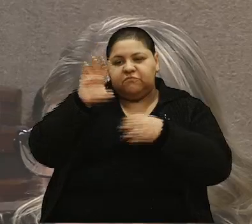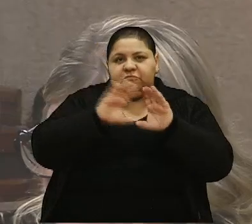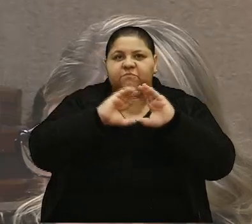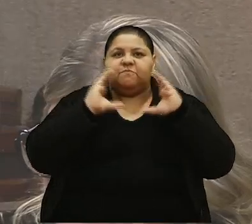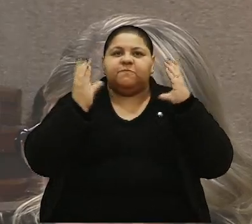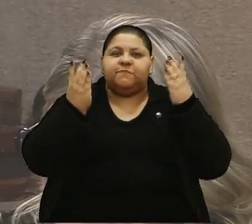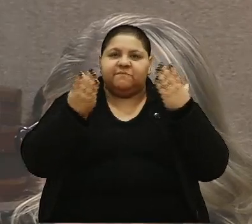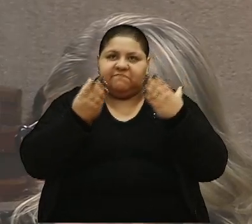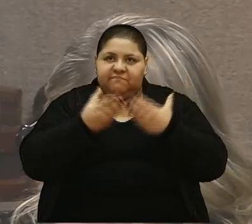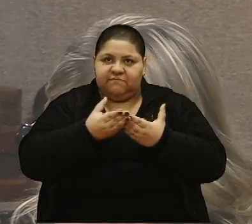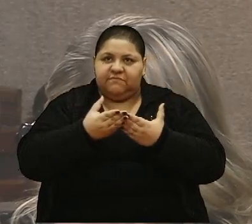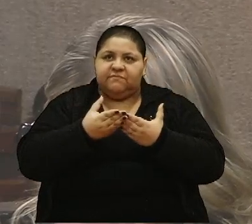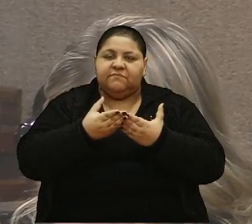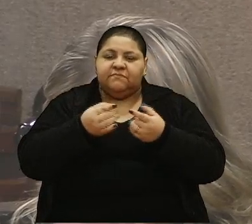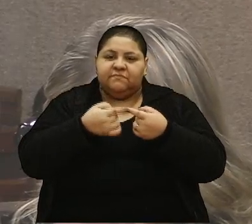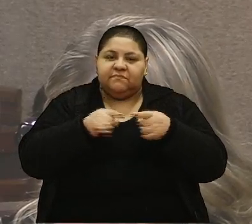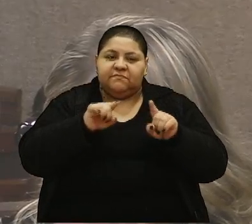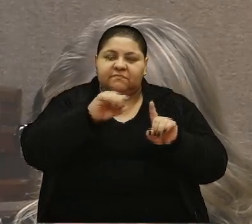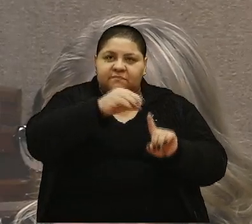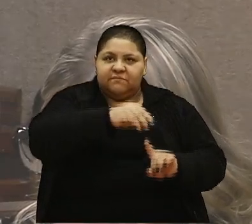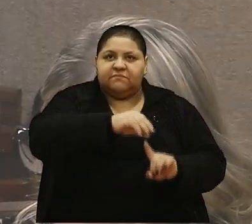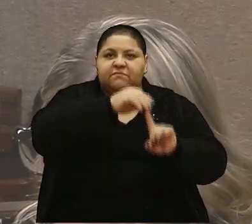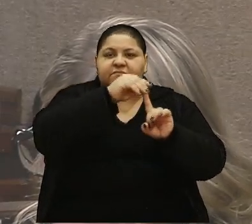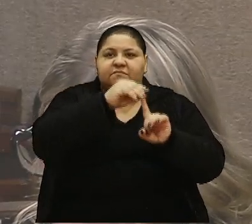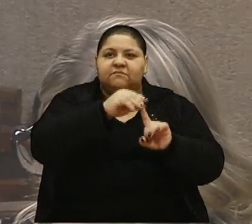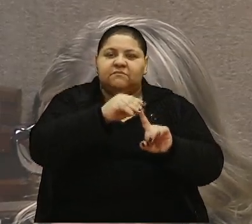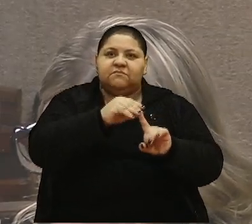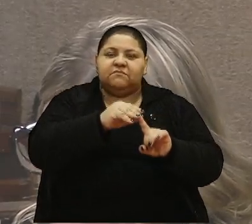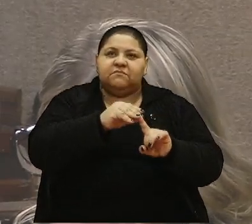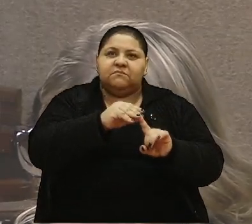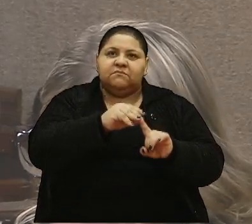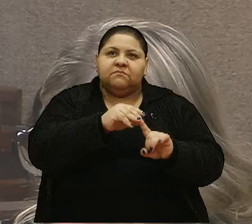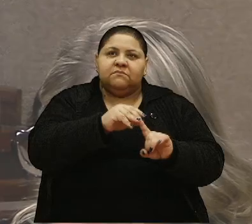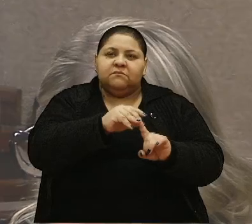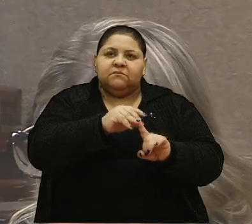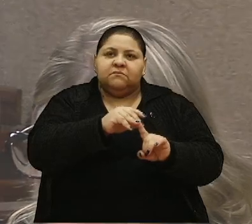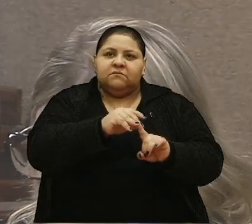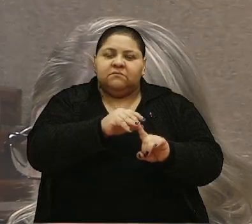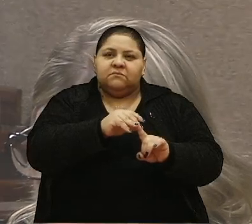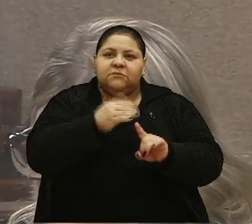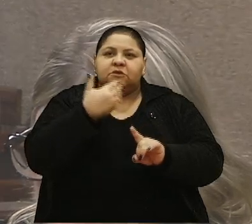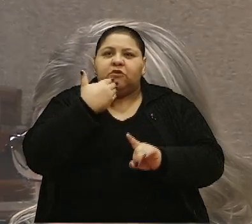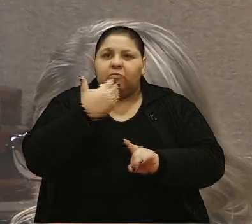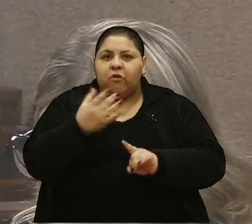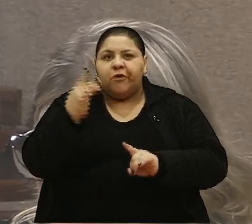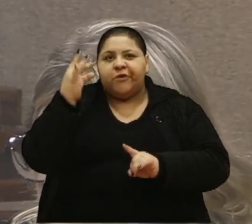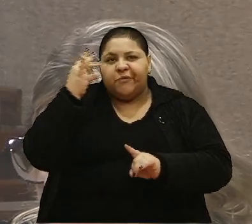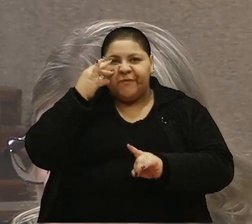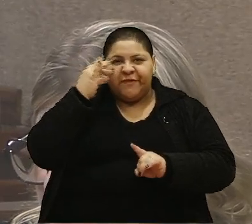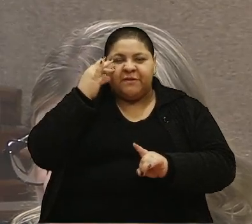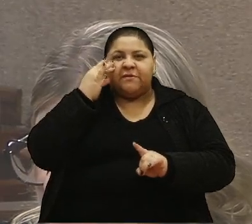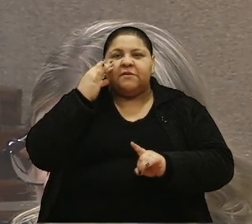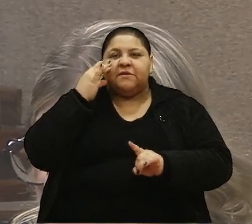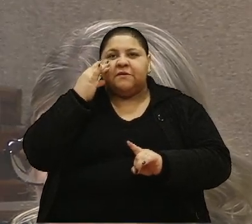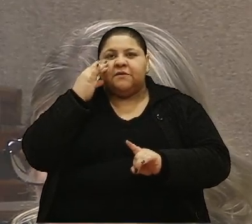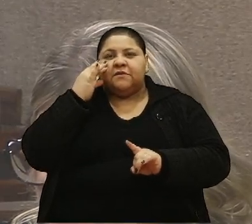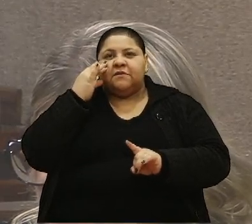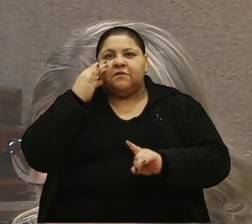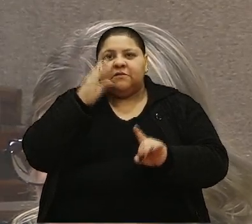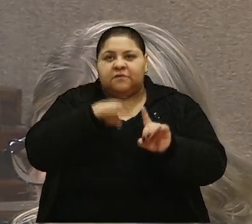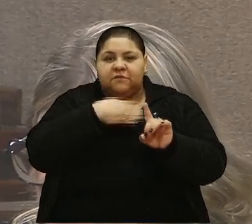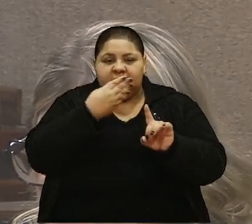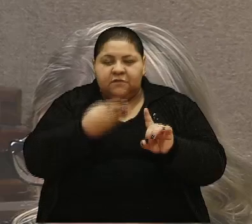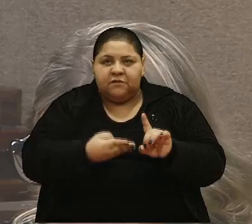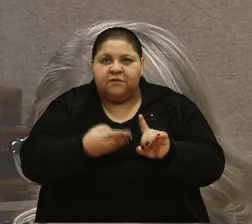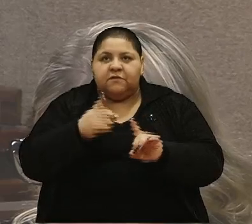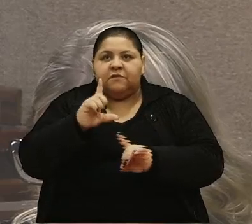comunidade, mas principalmente, né, que a gente possa estar presente nessa grande homenagem que nós faremos aqui no plenário,